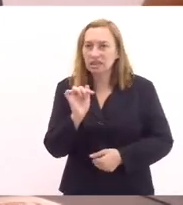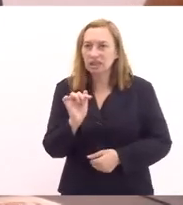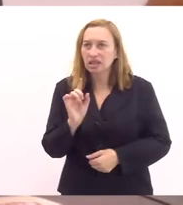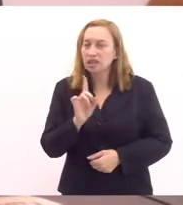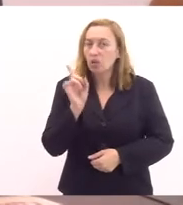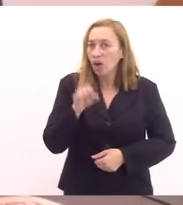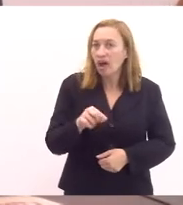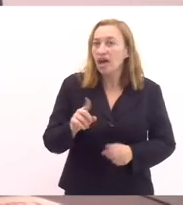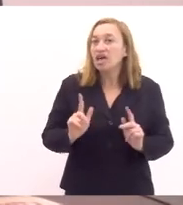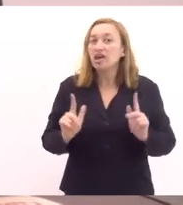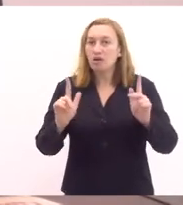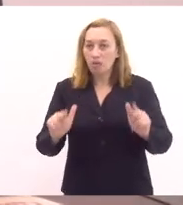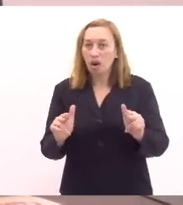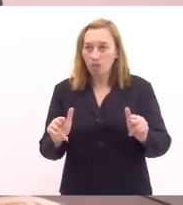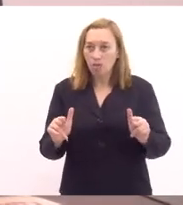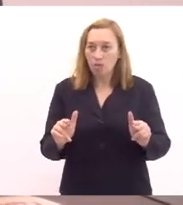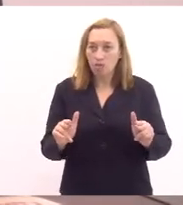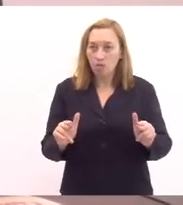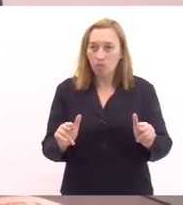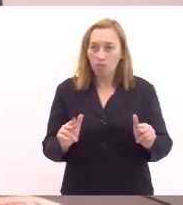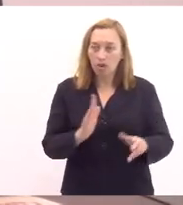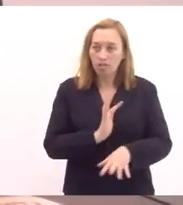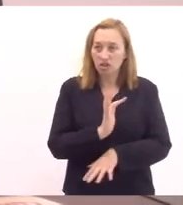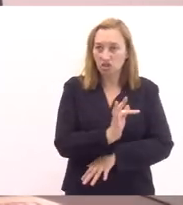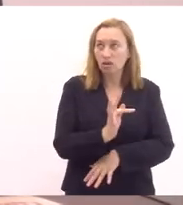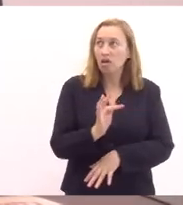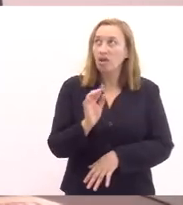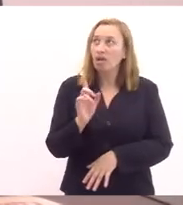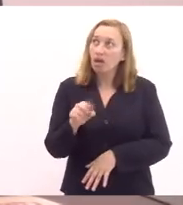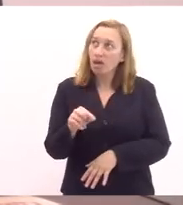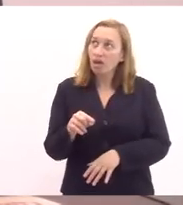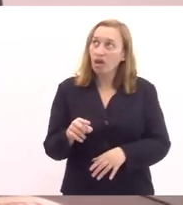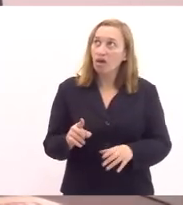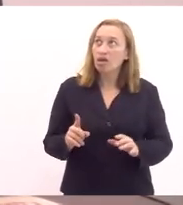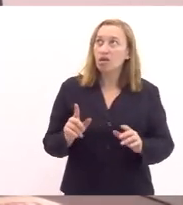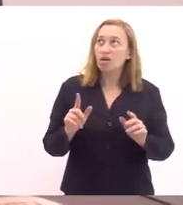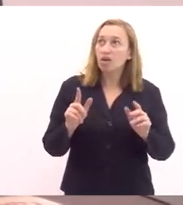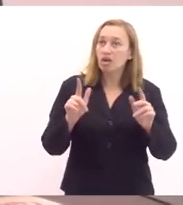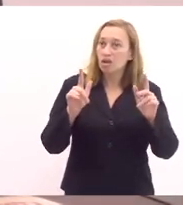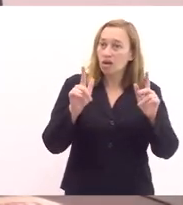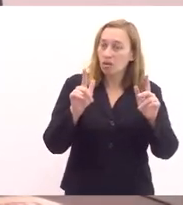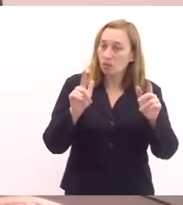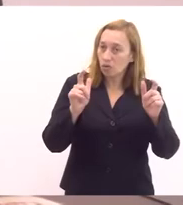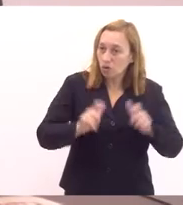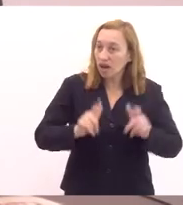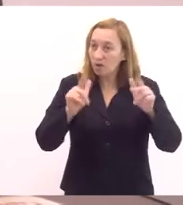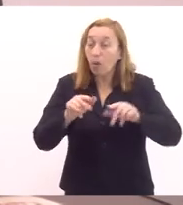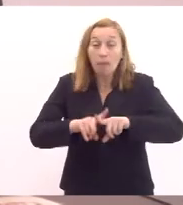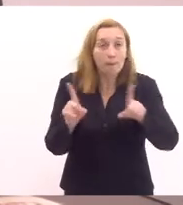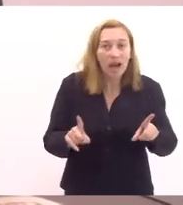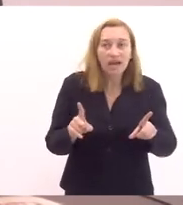não é a mesma da assim não é uma é a mesma região metropolitana mas a gente tem uma situação melhor